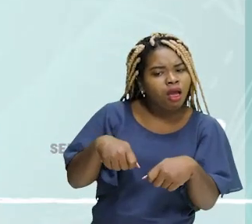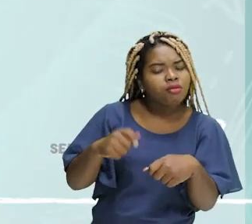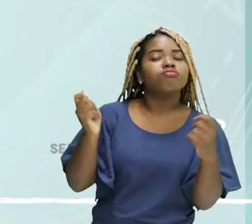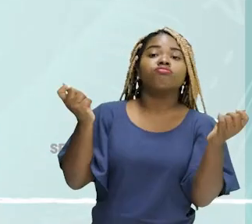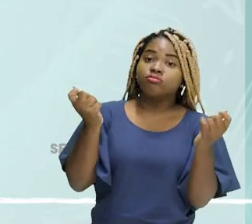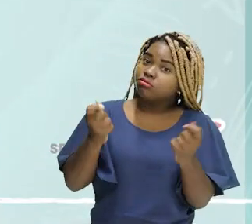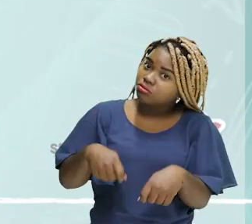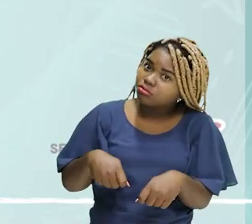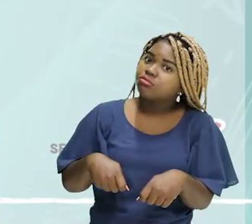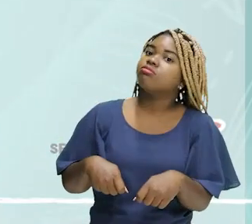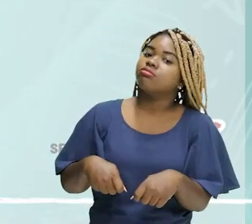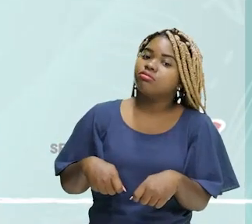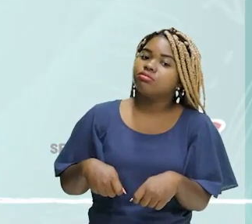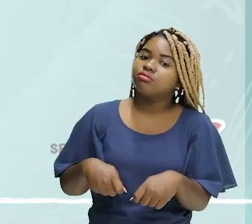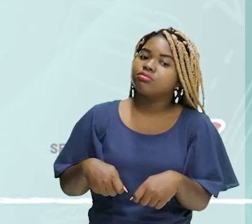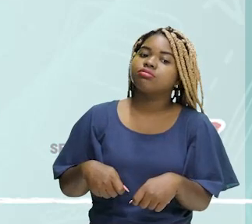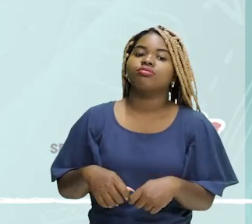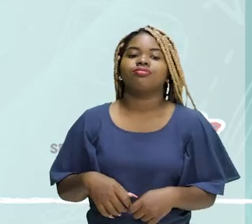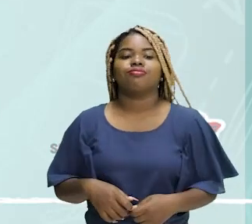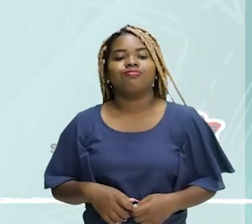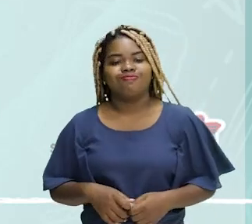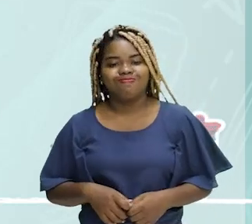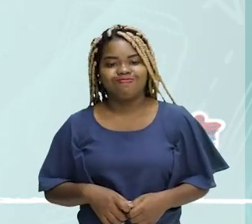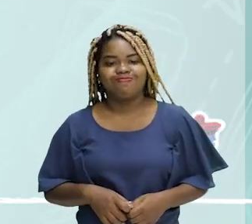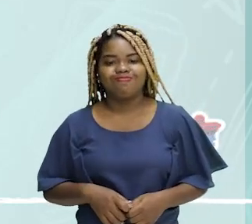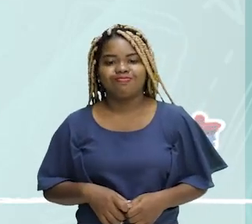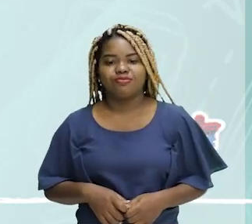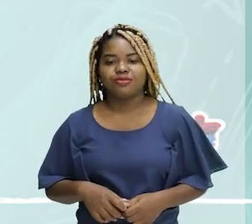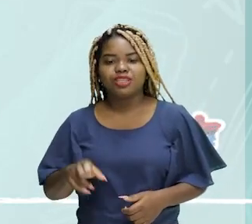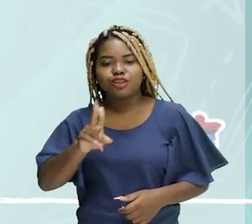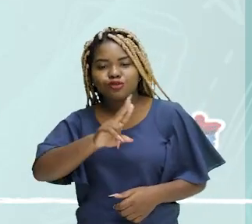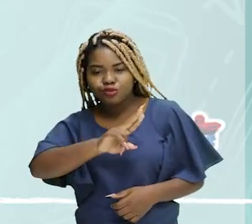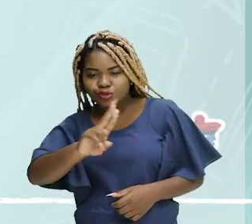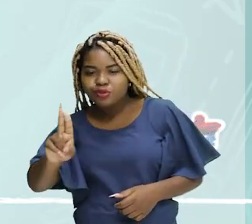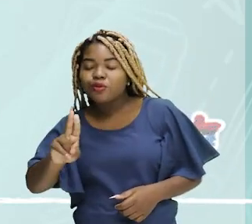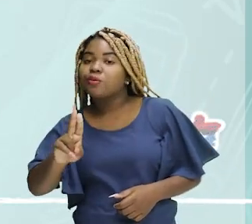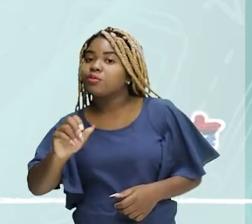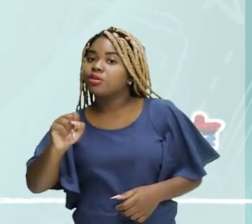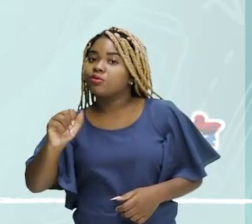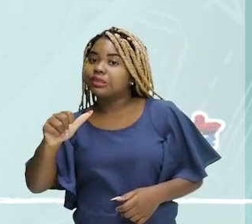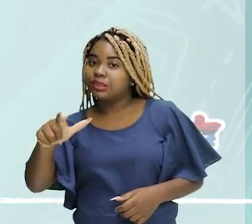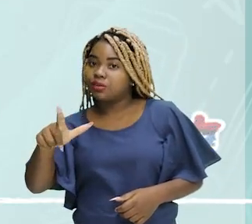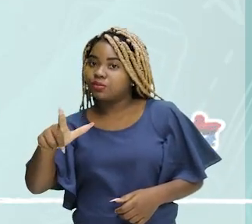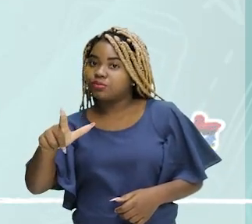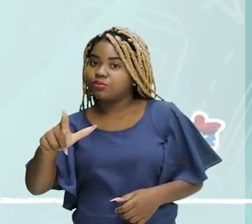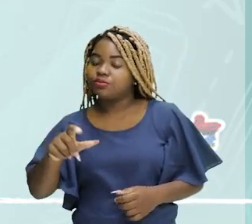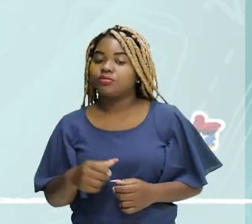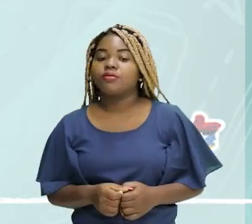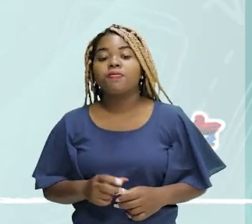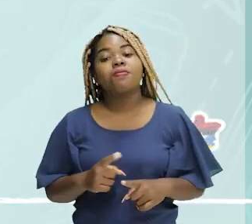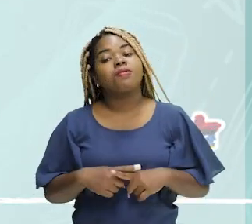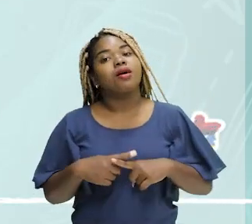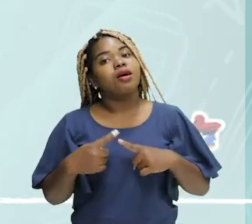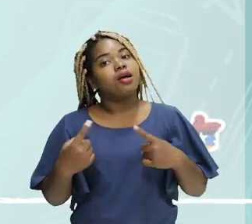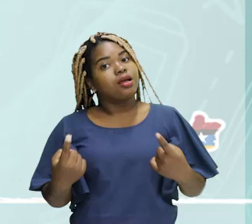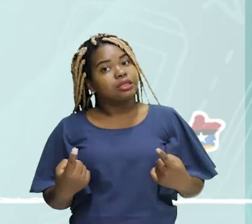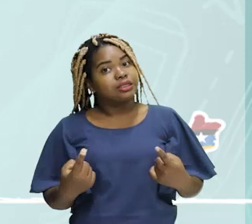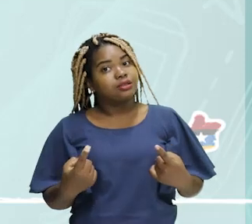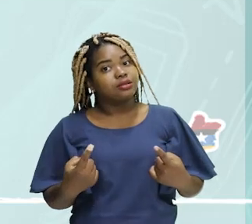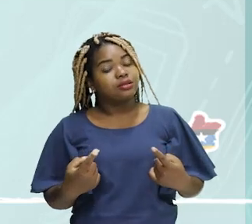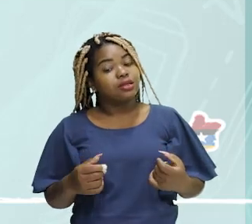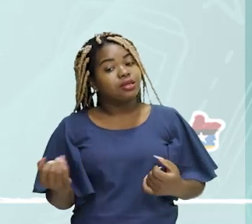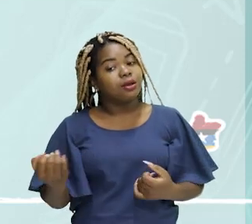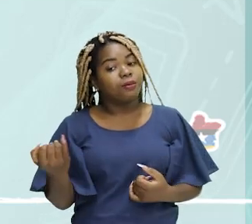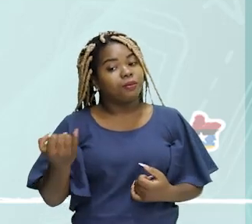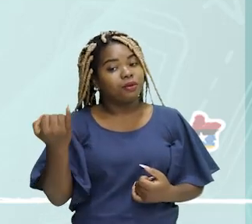A partir da fórmula iônica, a gente chegar ao nome do sal. Para isso, mais uma vez, é